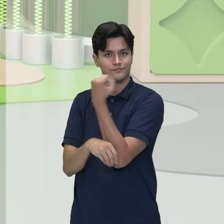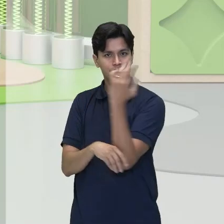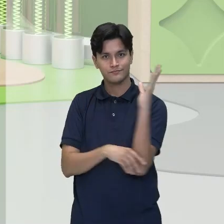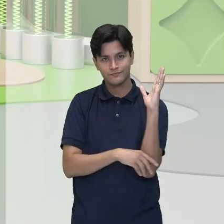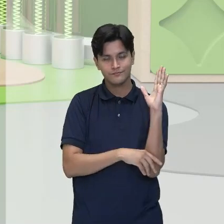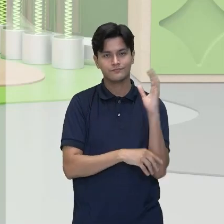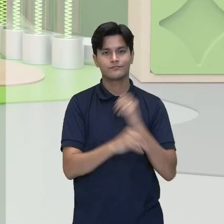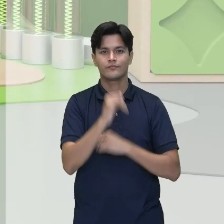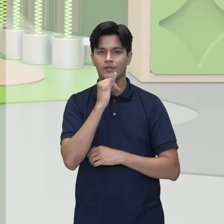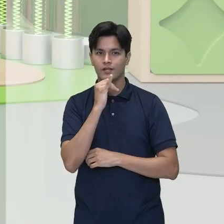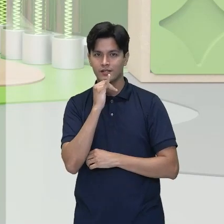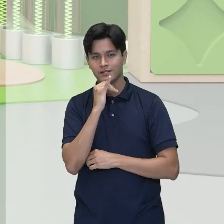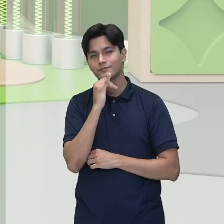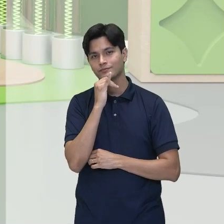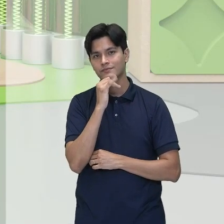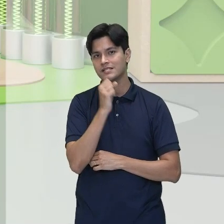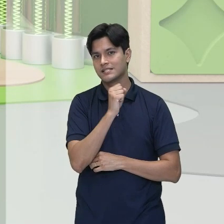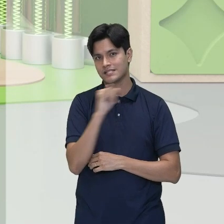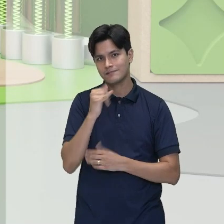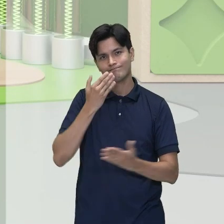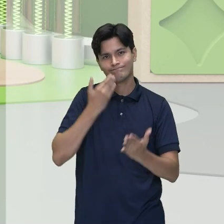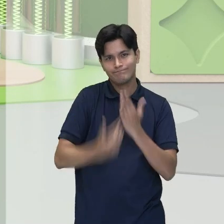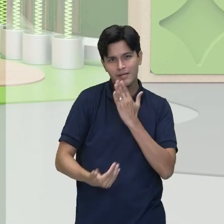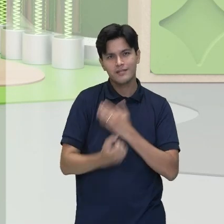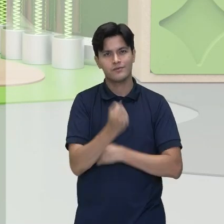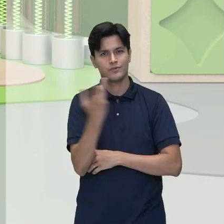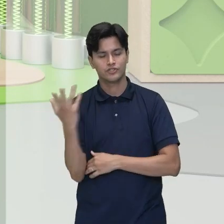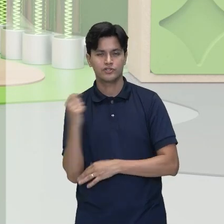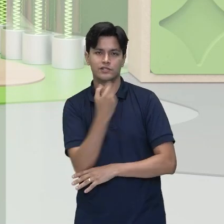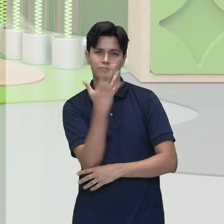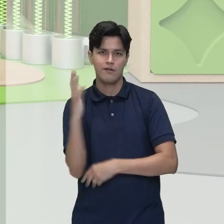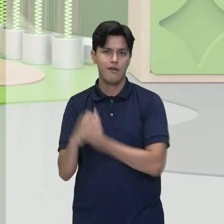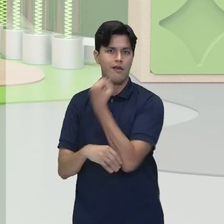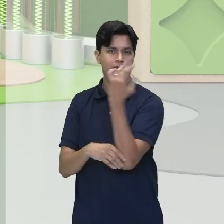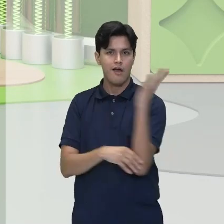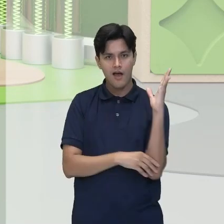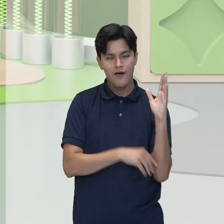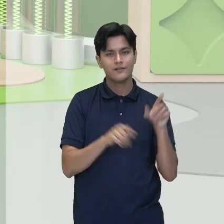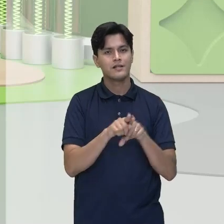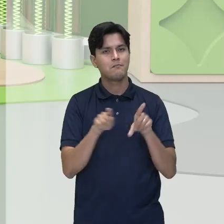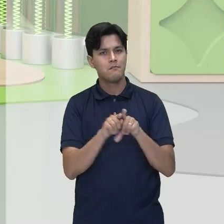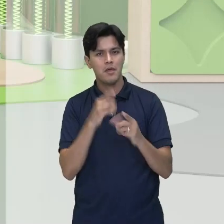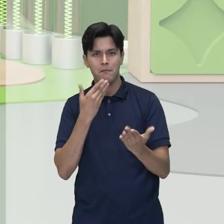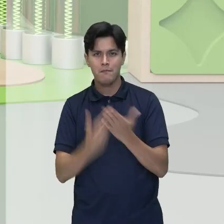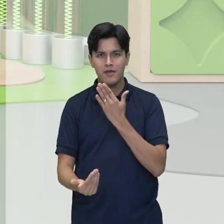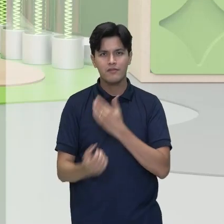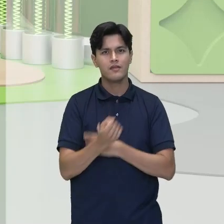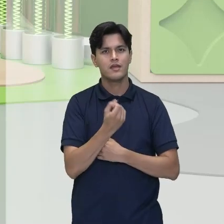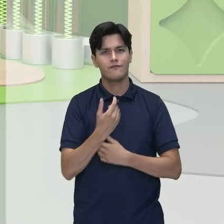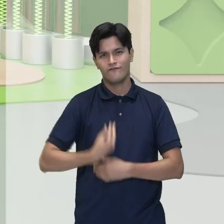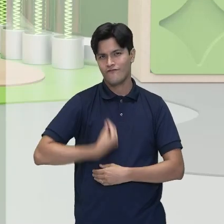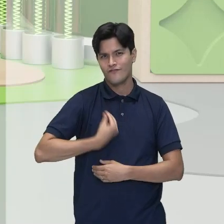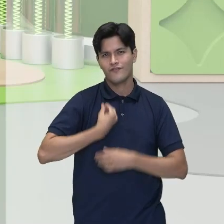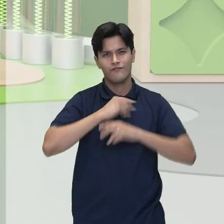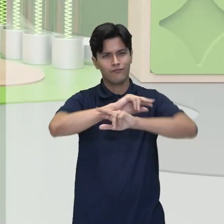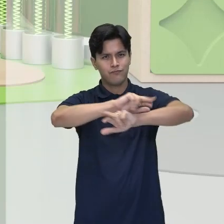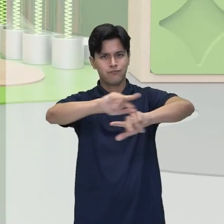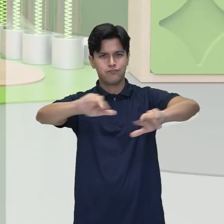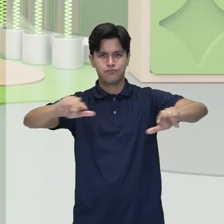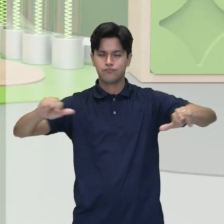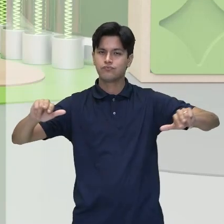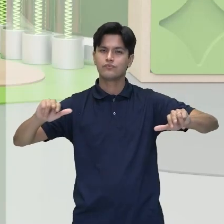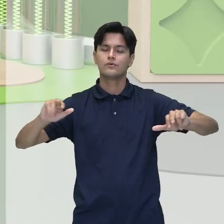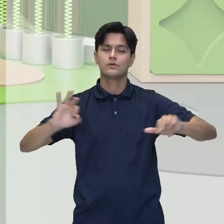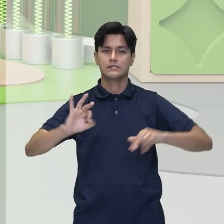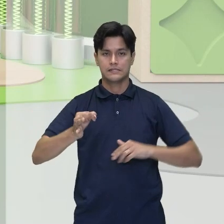ali árvores, vai perder micro-organismos, animais, plantas, né, uma diversidade que existia